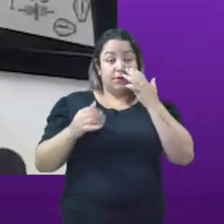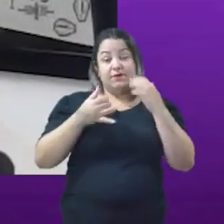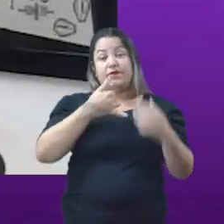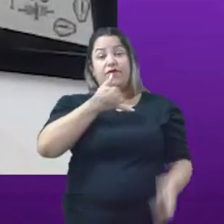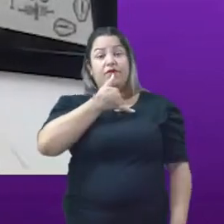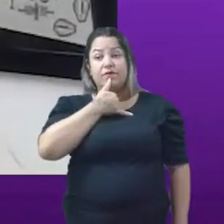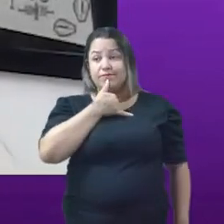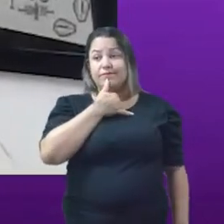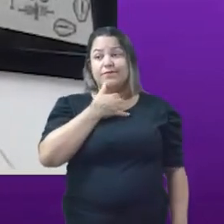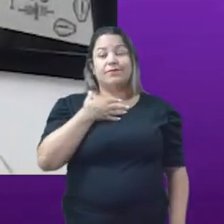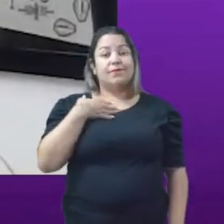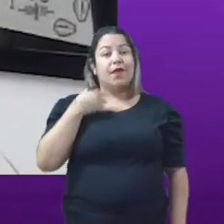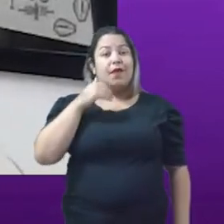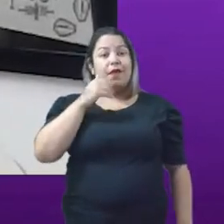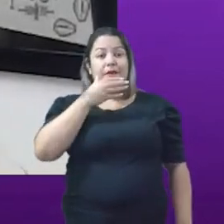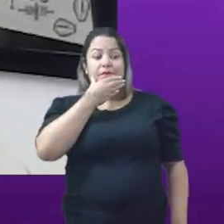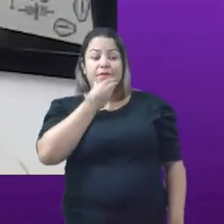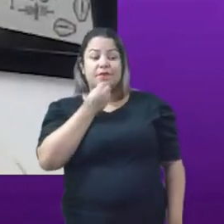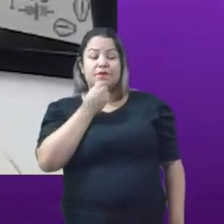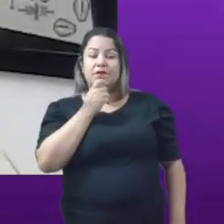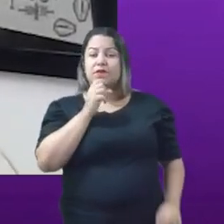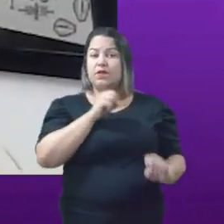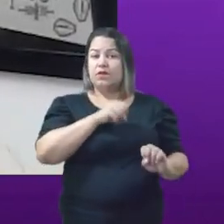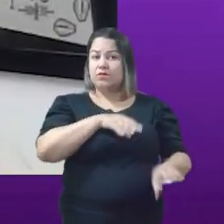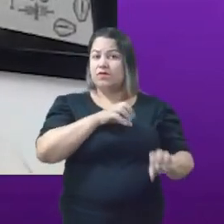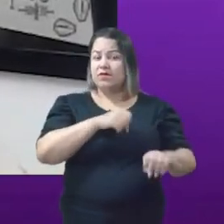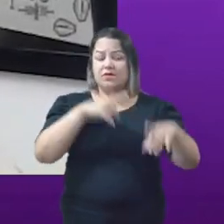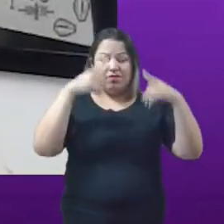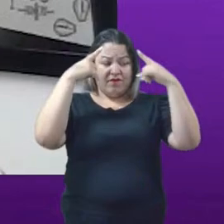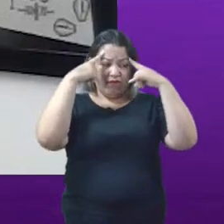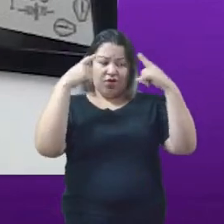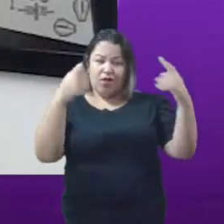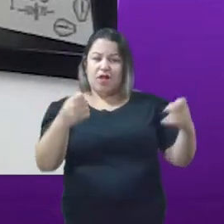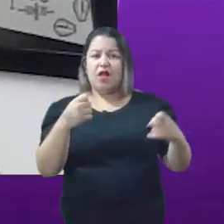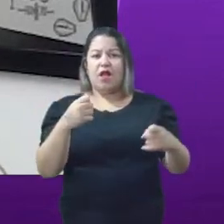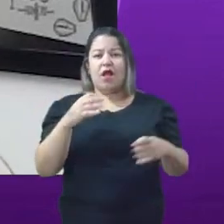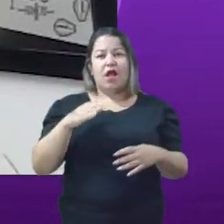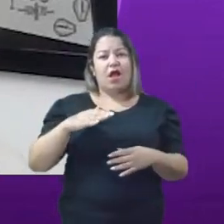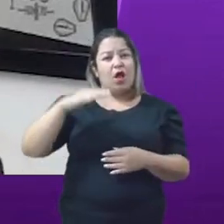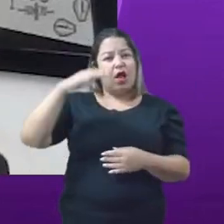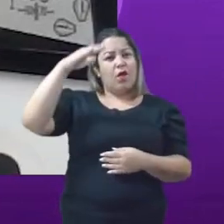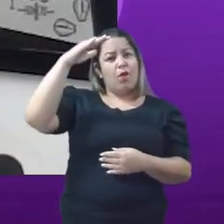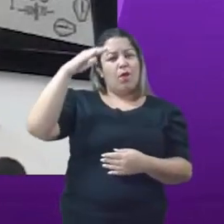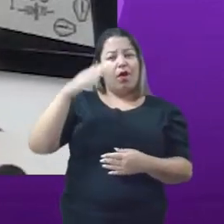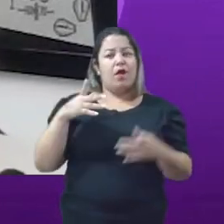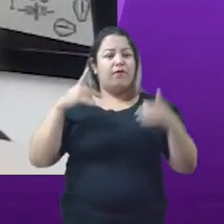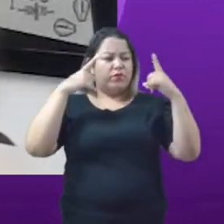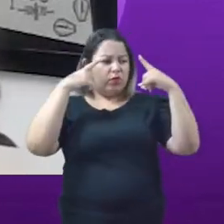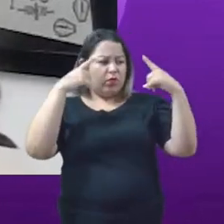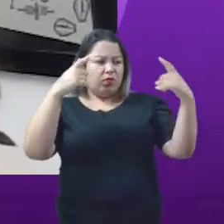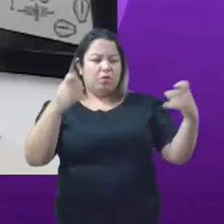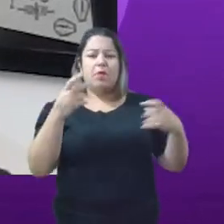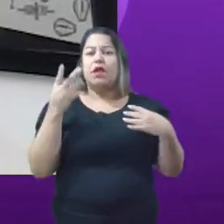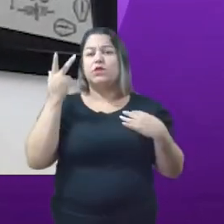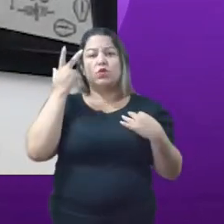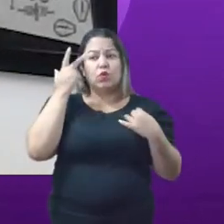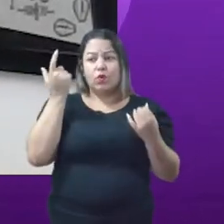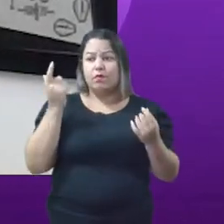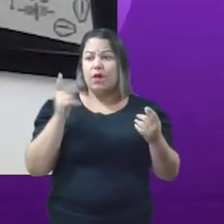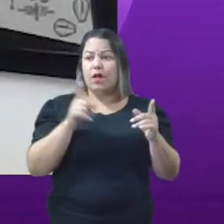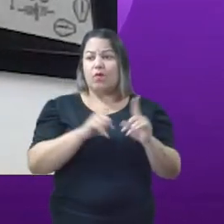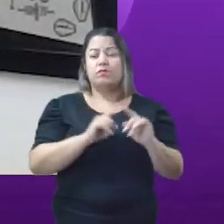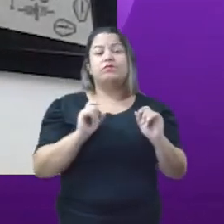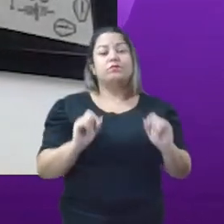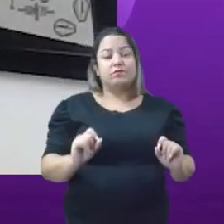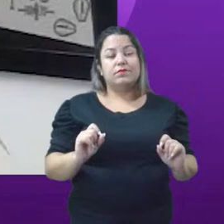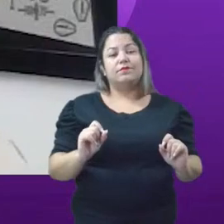Infelizmente, meninos educados a serem violentos e adultos violentos têm se mostrado cada vez mais comum. E